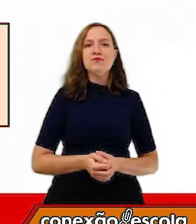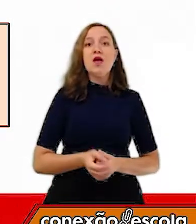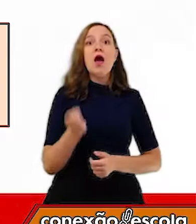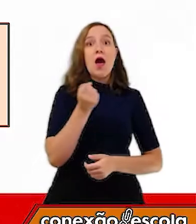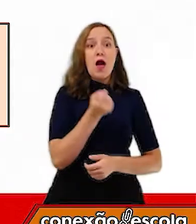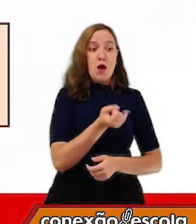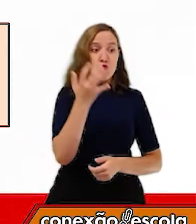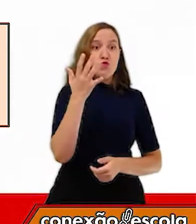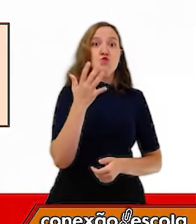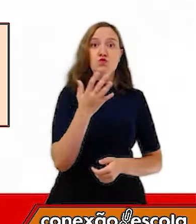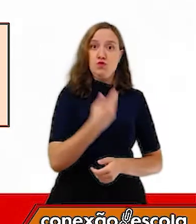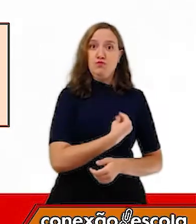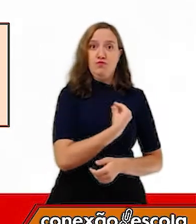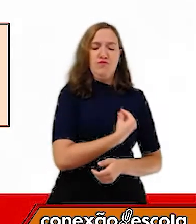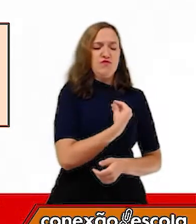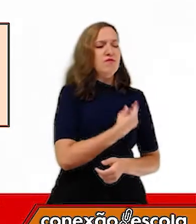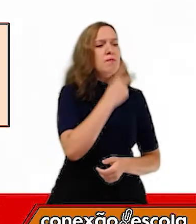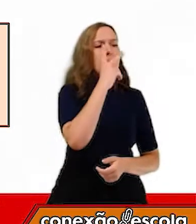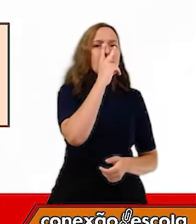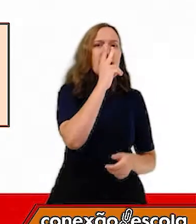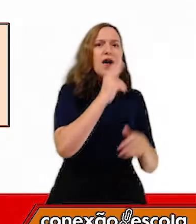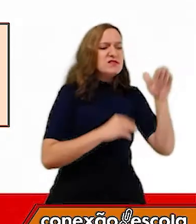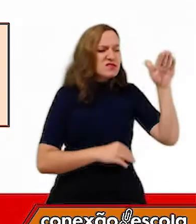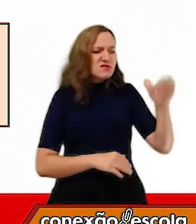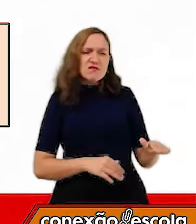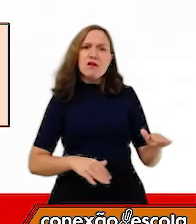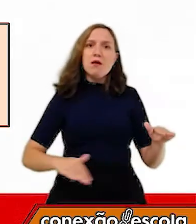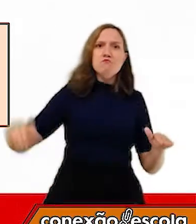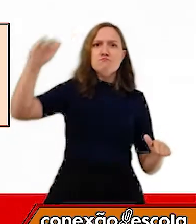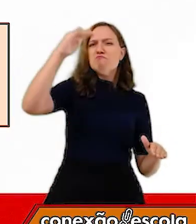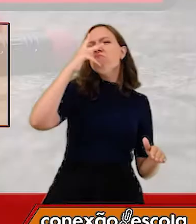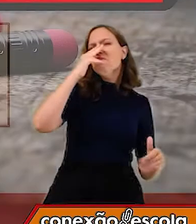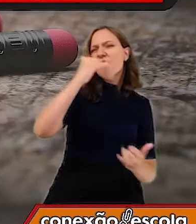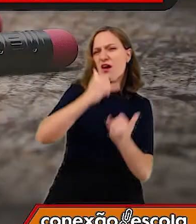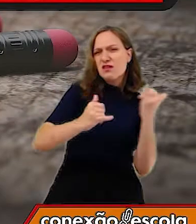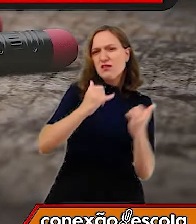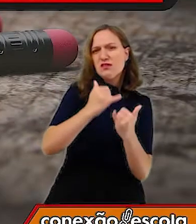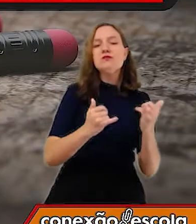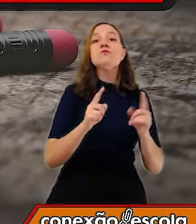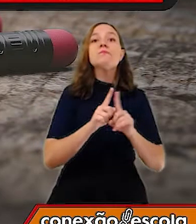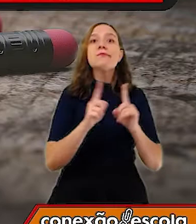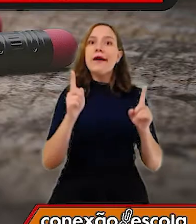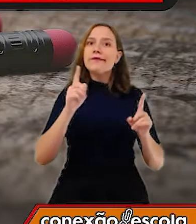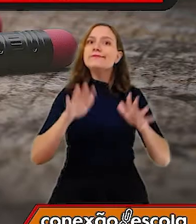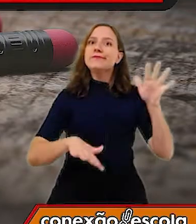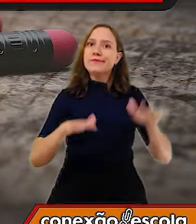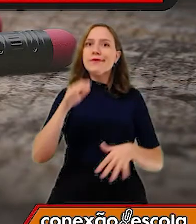de quando eles vão ficar adultos. Outros, como os insetos,